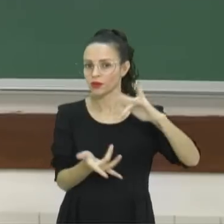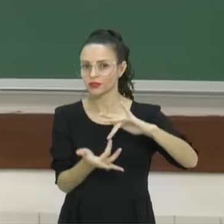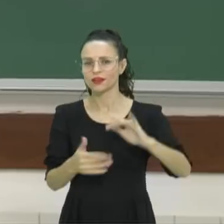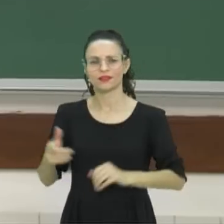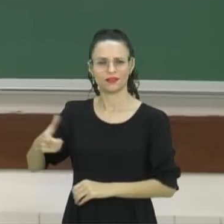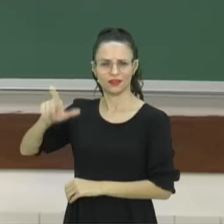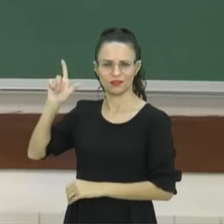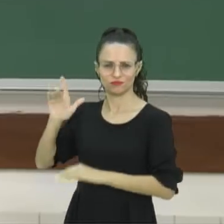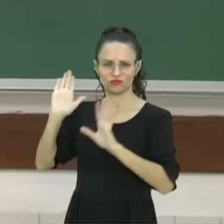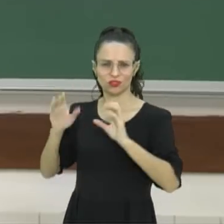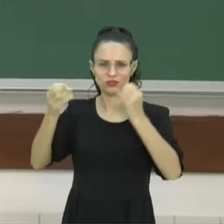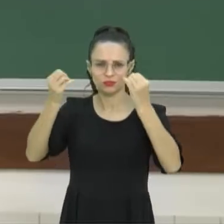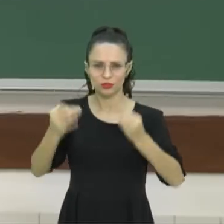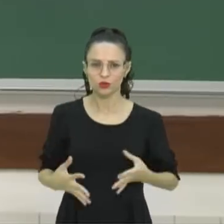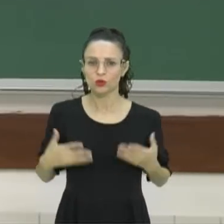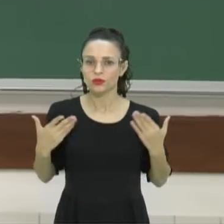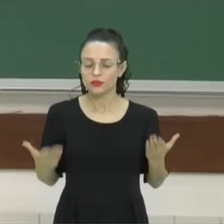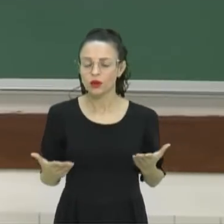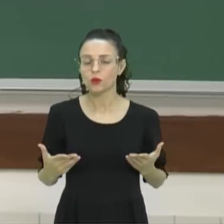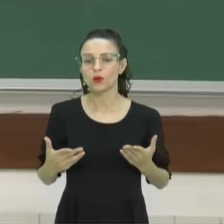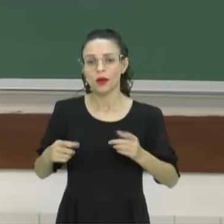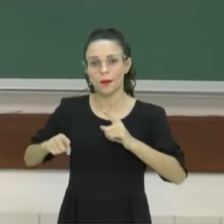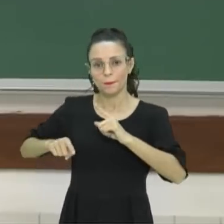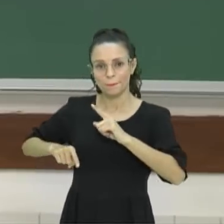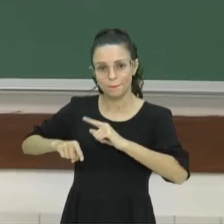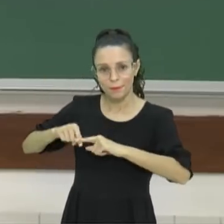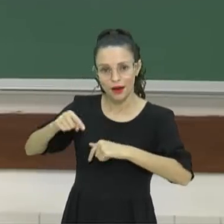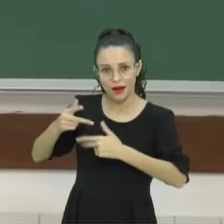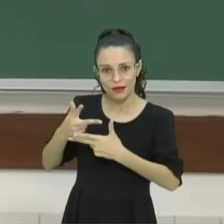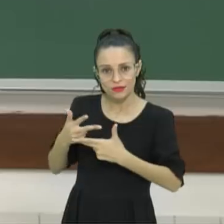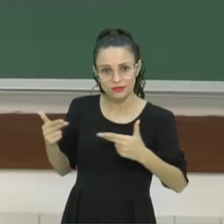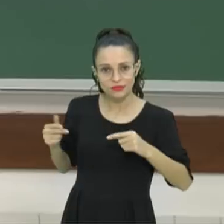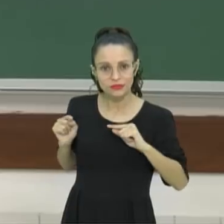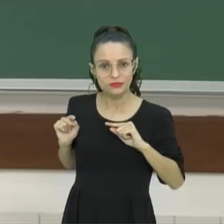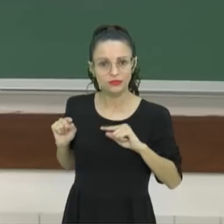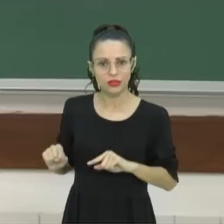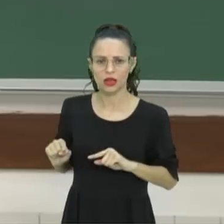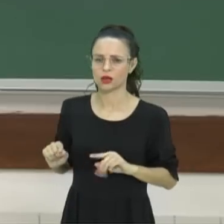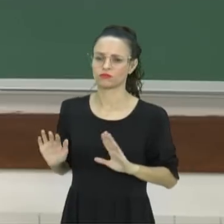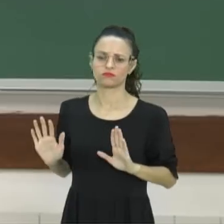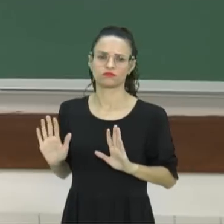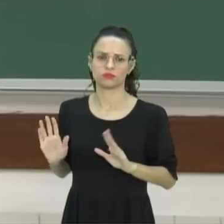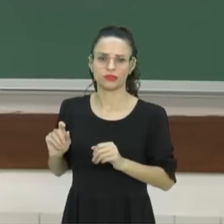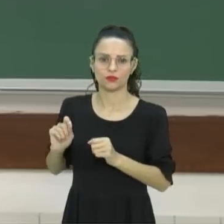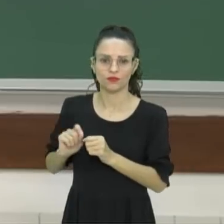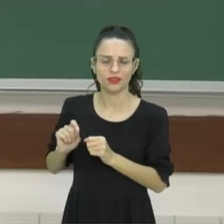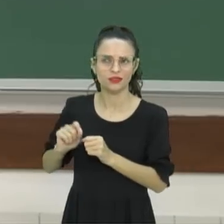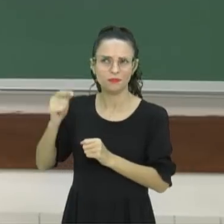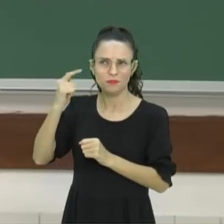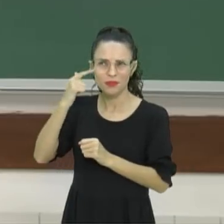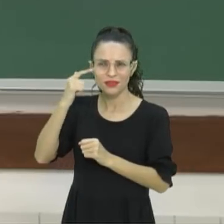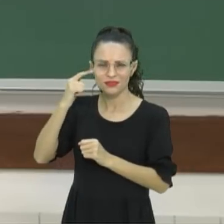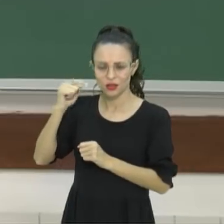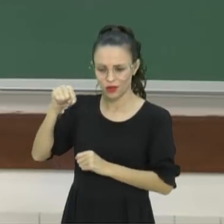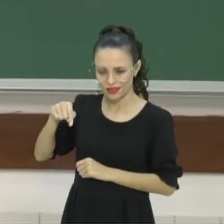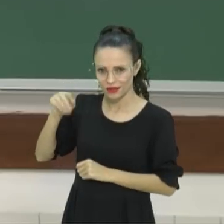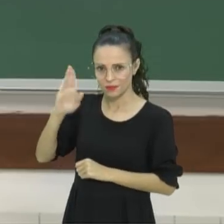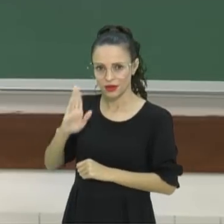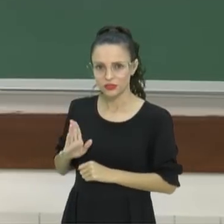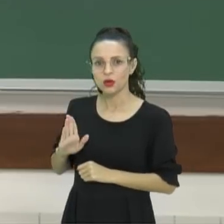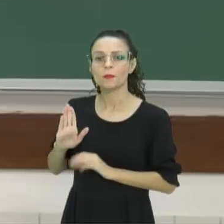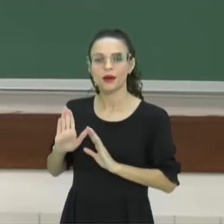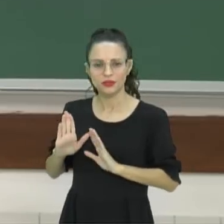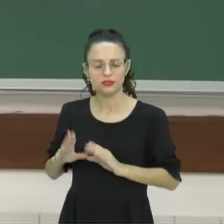falávamos anteriormente. O equipamento, que embora não tenha sido fabricado ou pensado no Brasil, ele